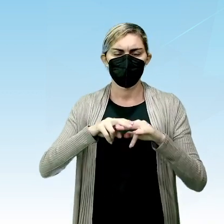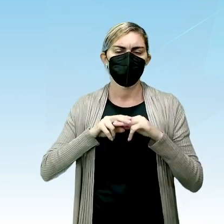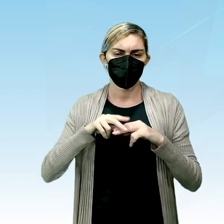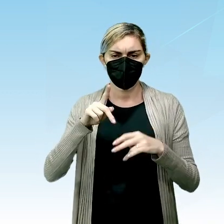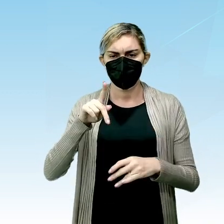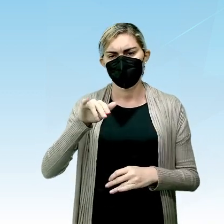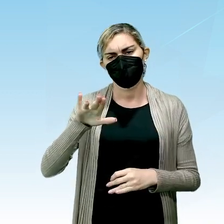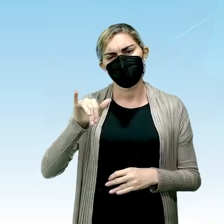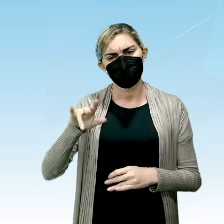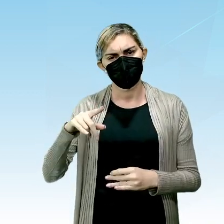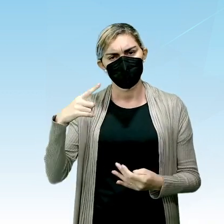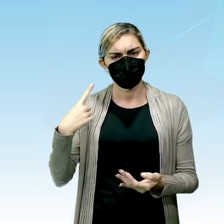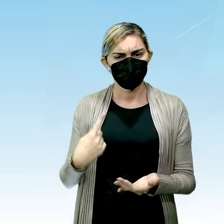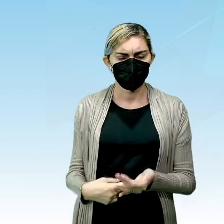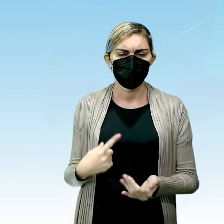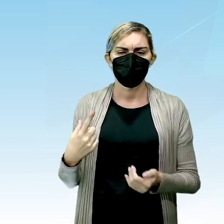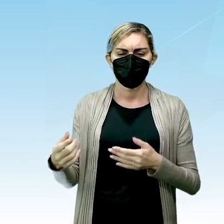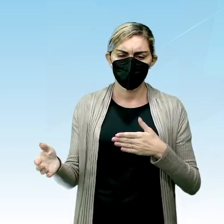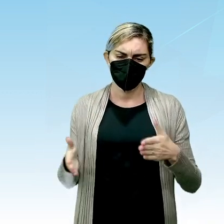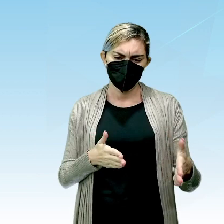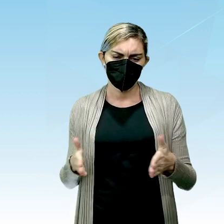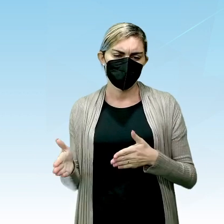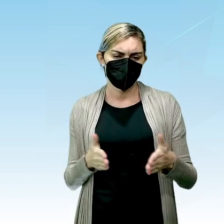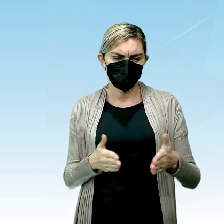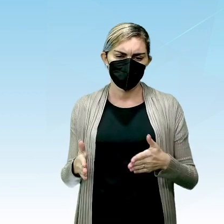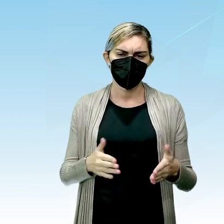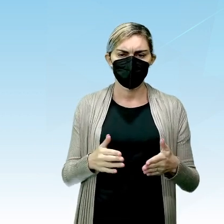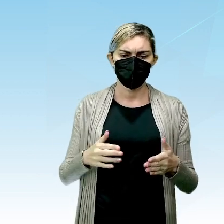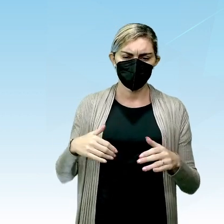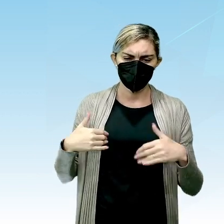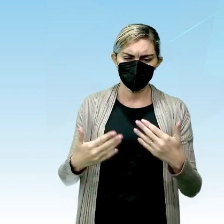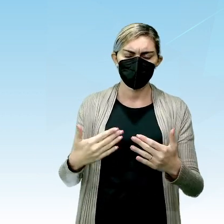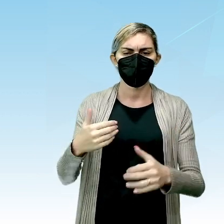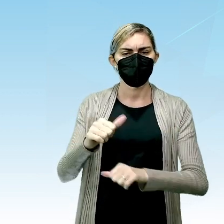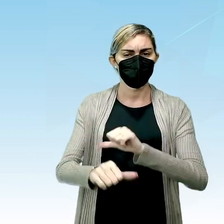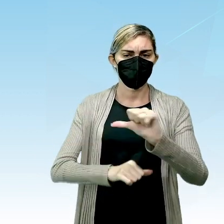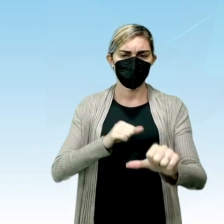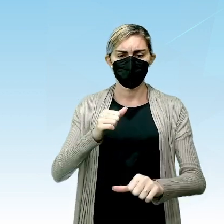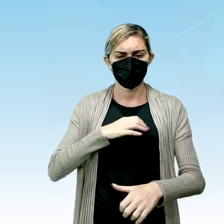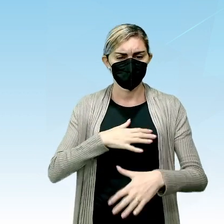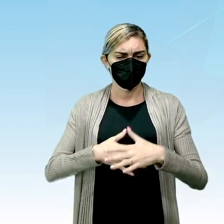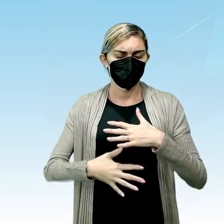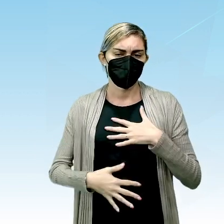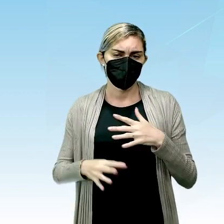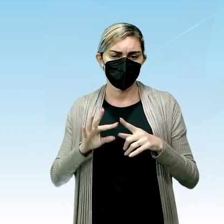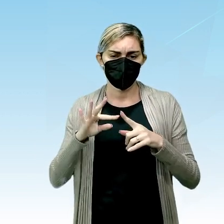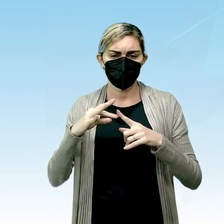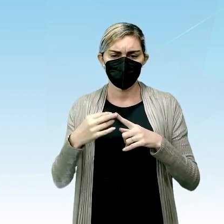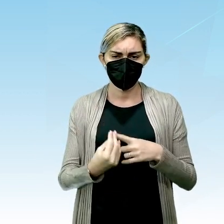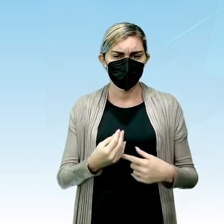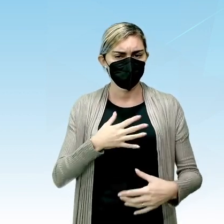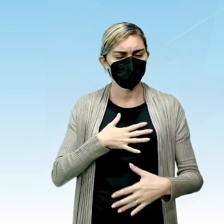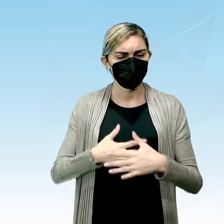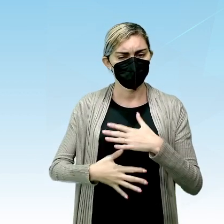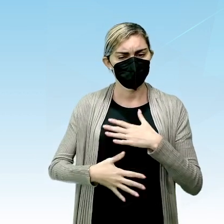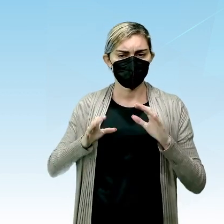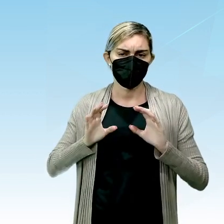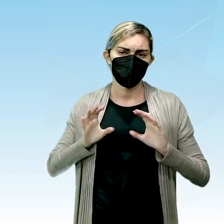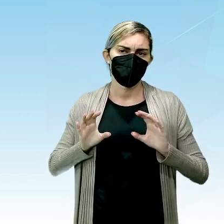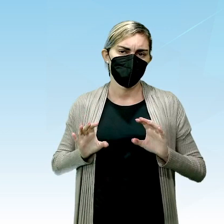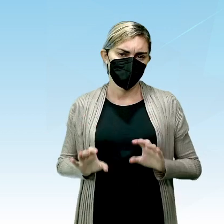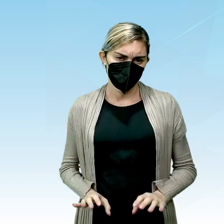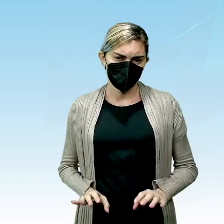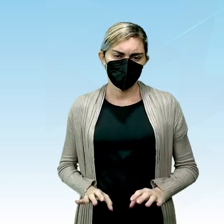ela vai ser marcada como um período de intensas mudanças físicas e também comportamentais.